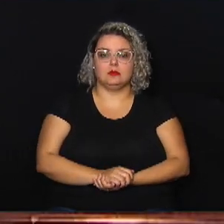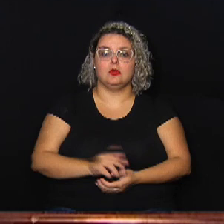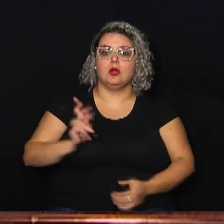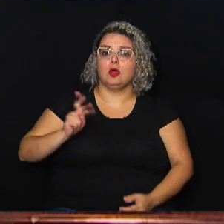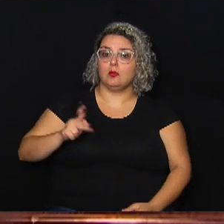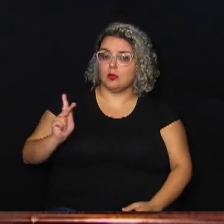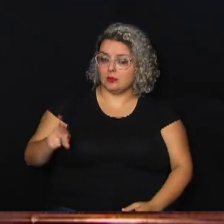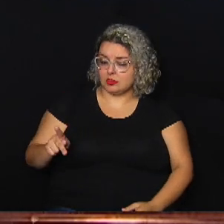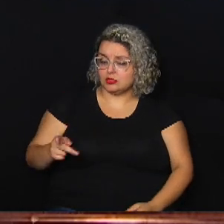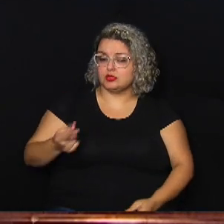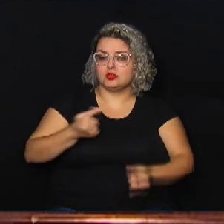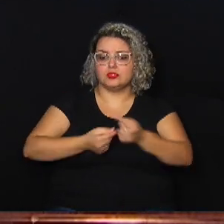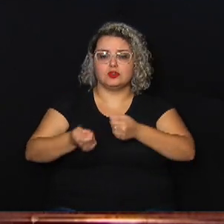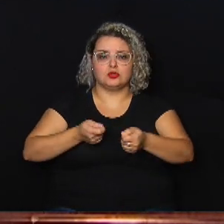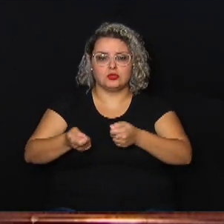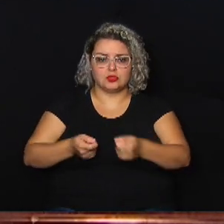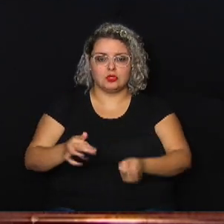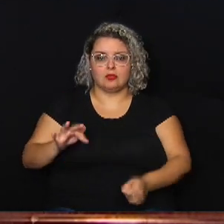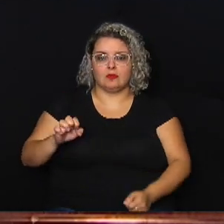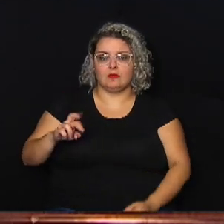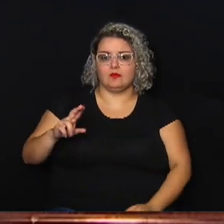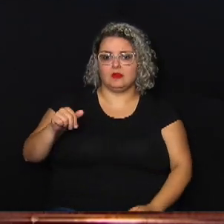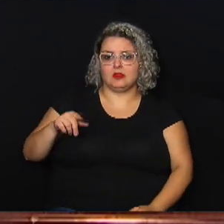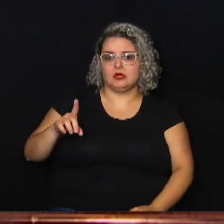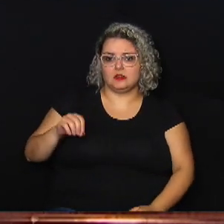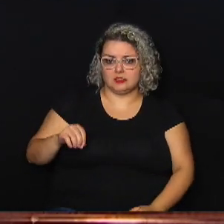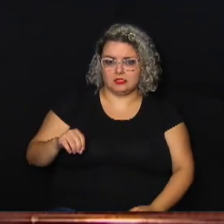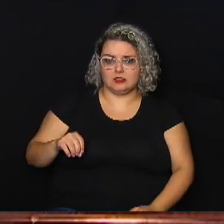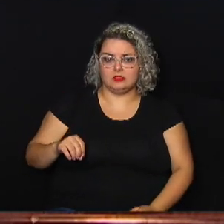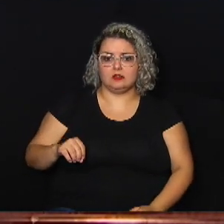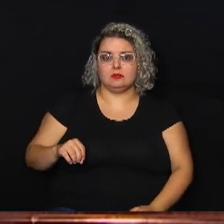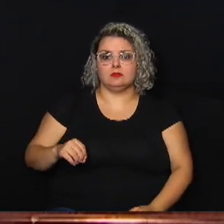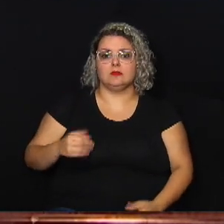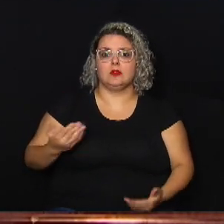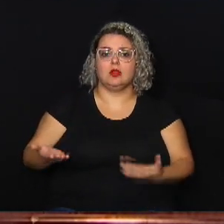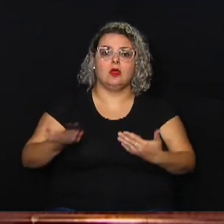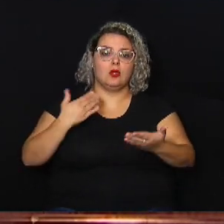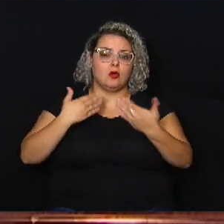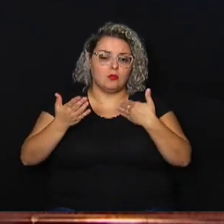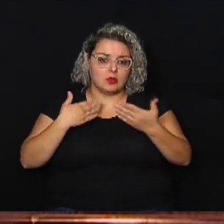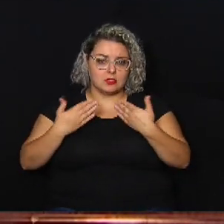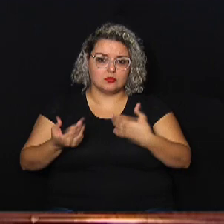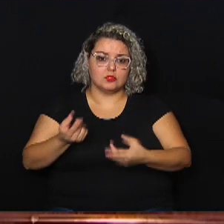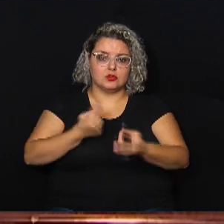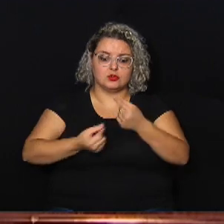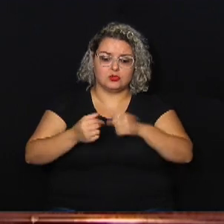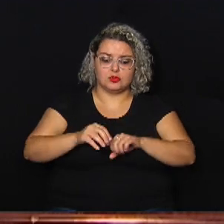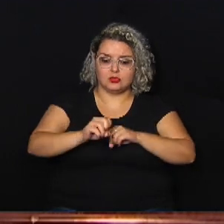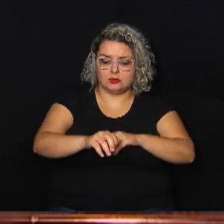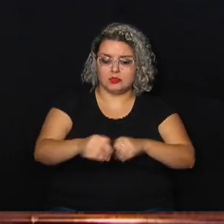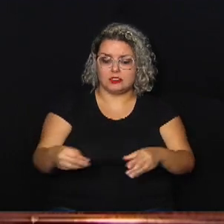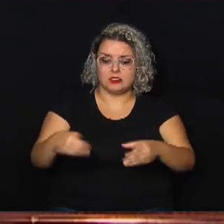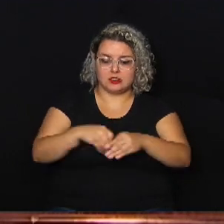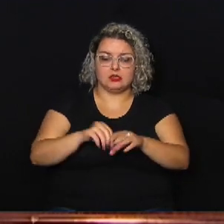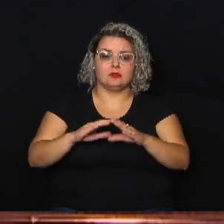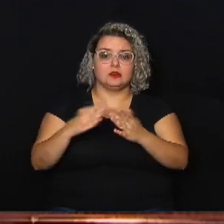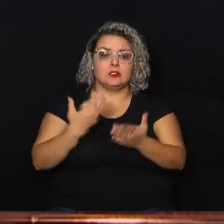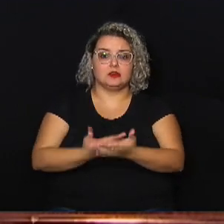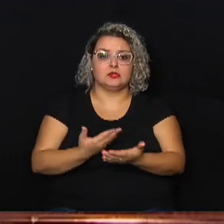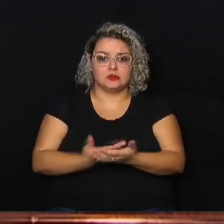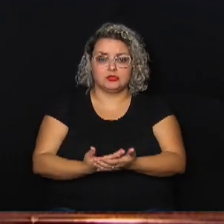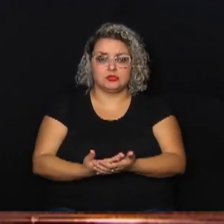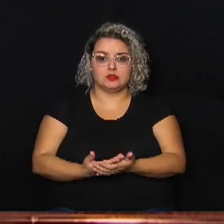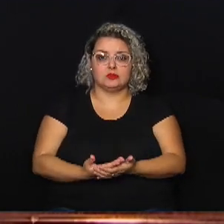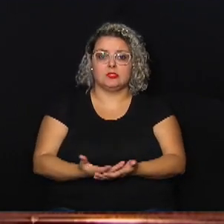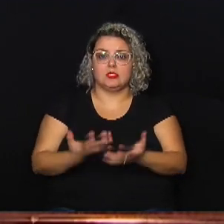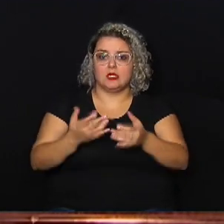Professor de Economia Fernando Nogueira da Costa, comentamos aqui sobre educação financeira nas escolas. Quer deixar